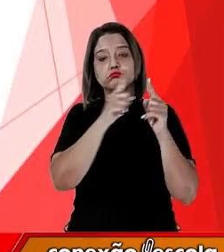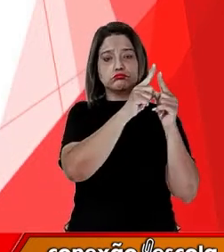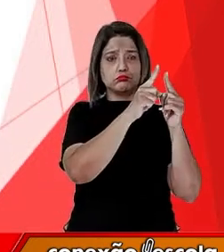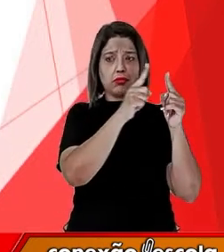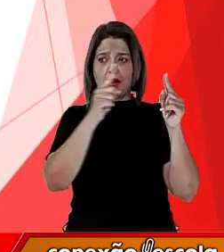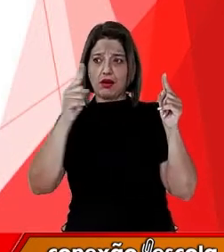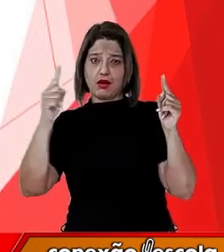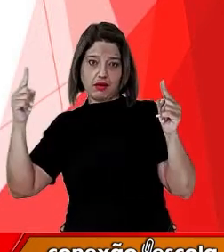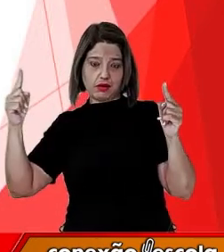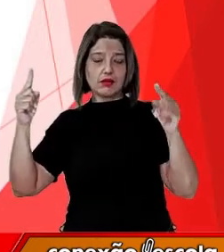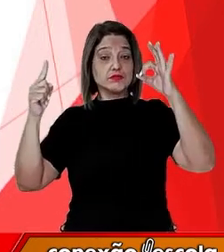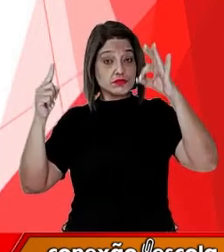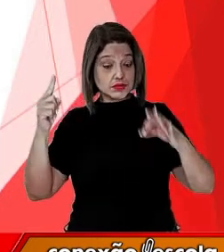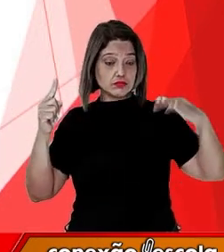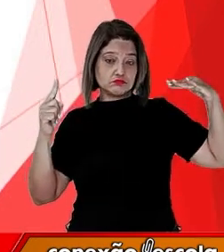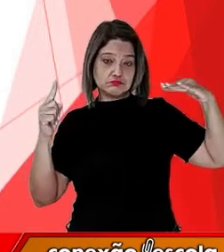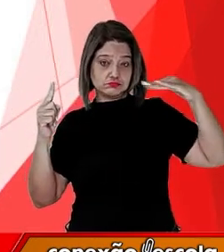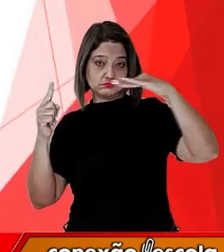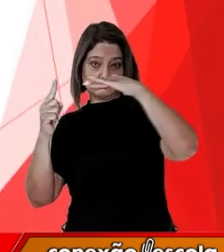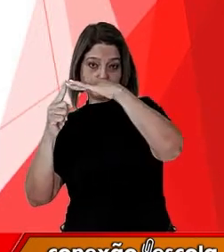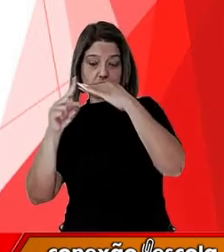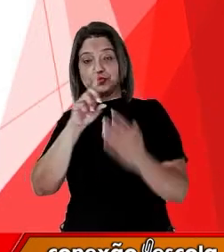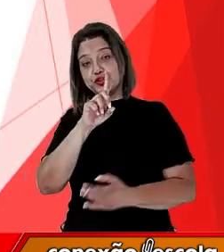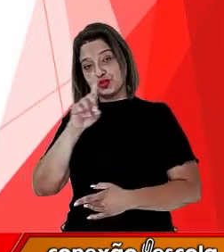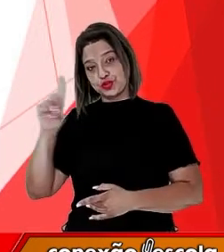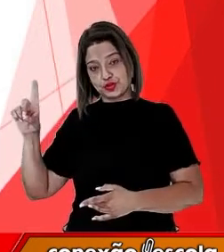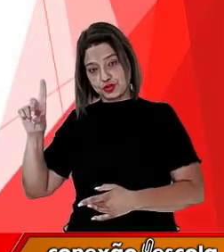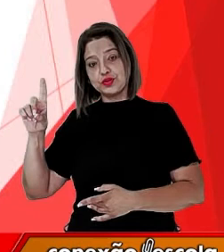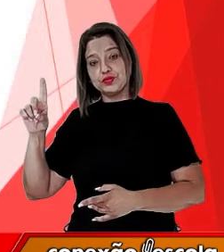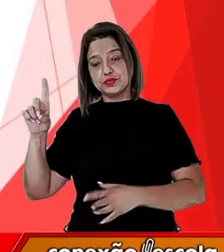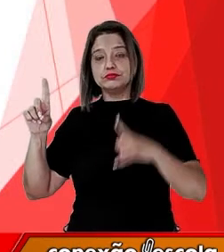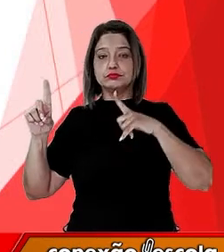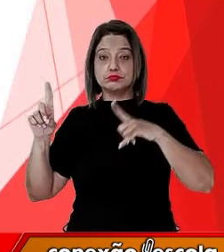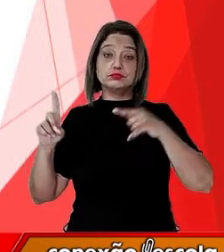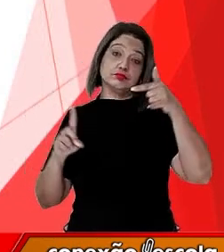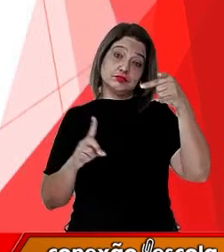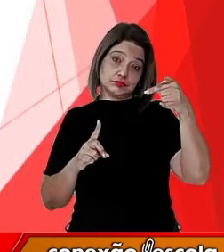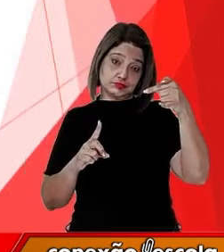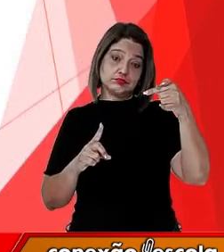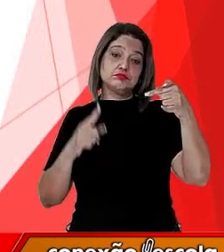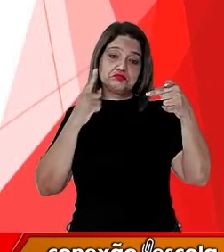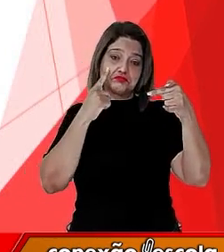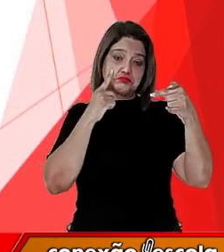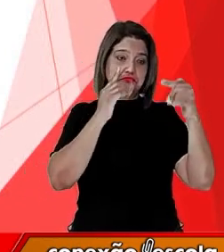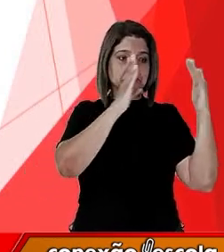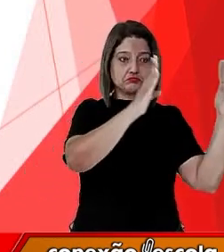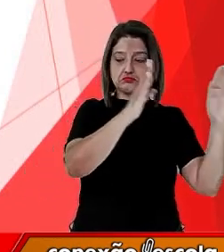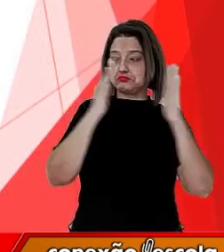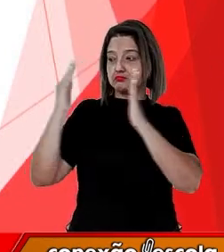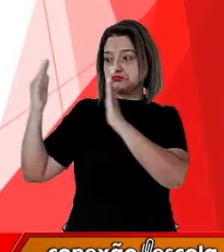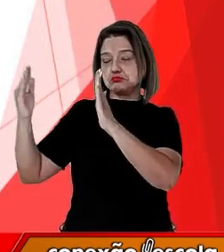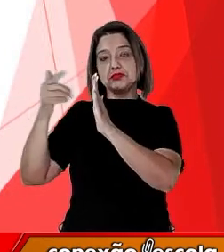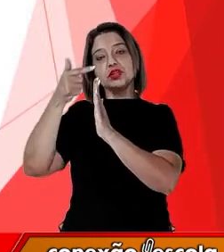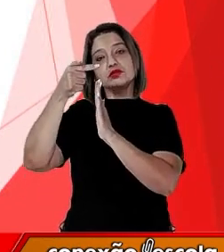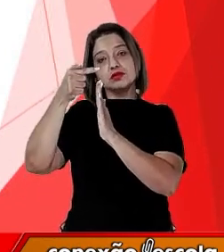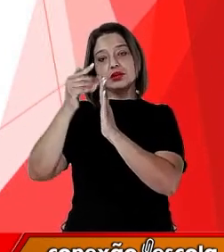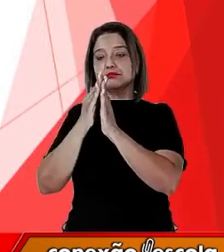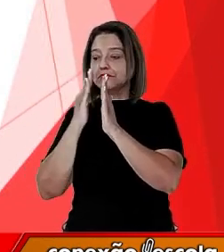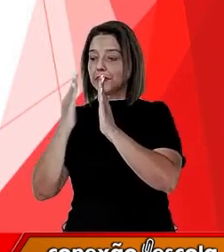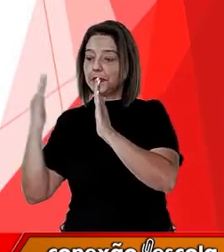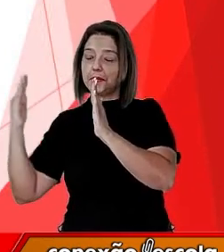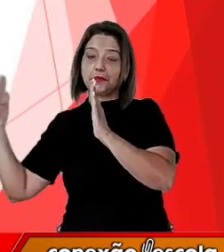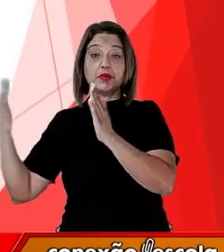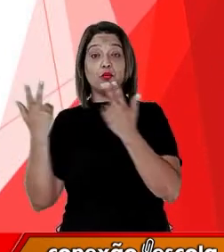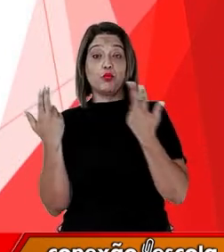horizontal, à direita, seguindo 7 pontinhos. Esse ponto caminhou 7 pontos, transformou nesse. Esse ponto caminhou 7